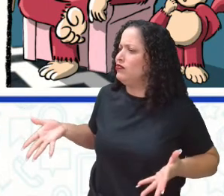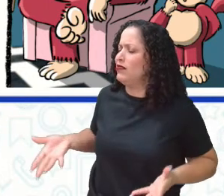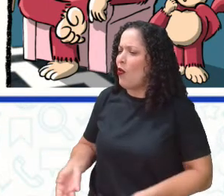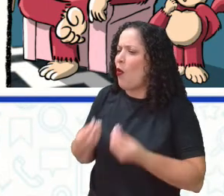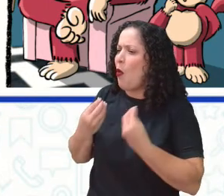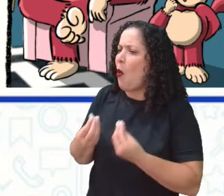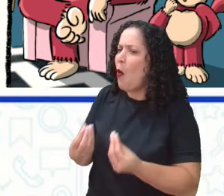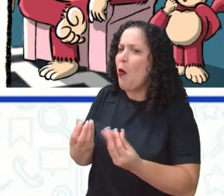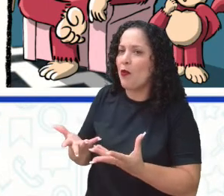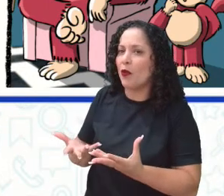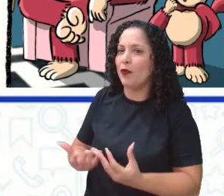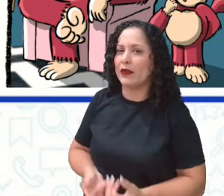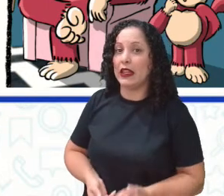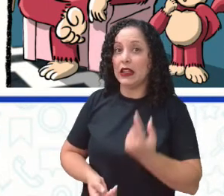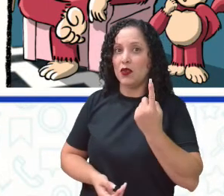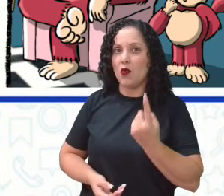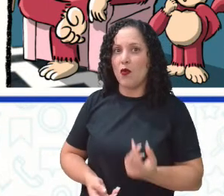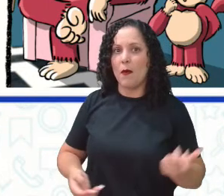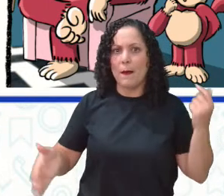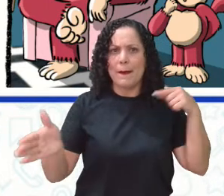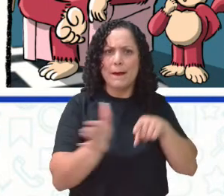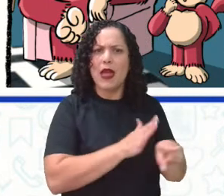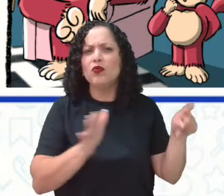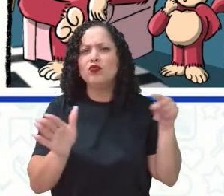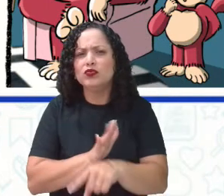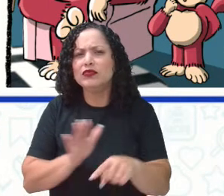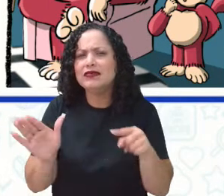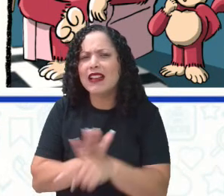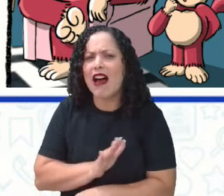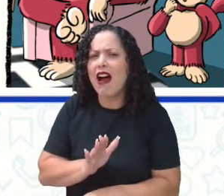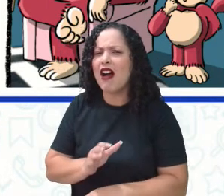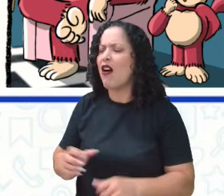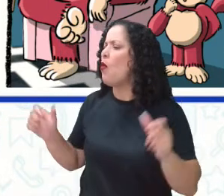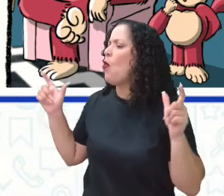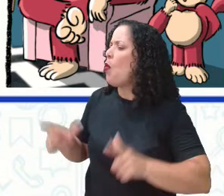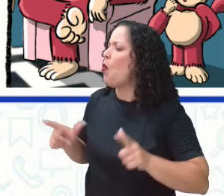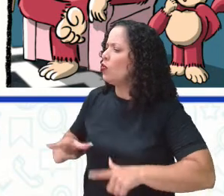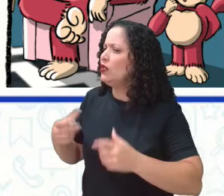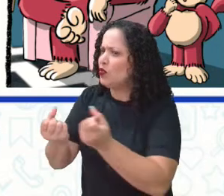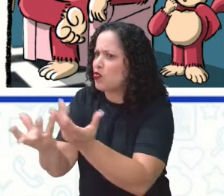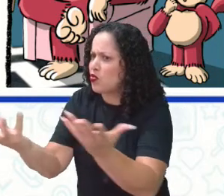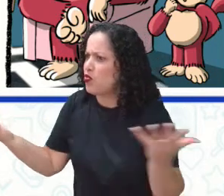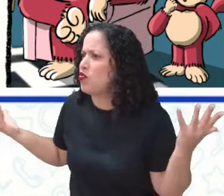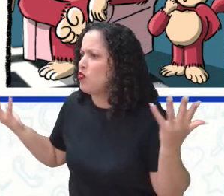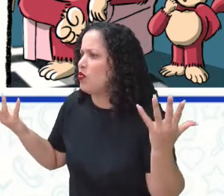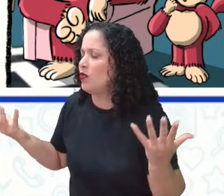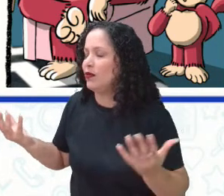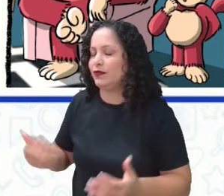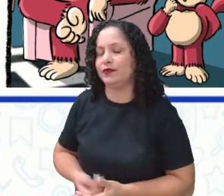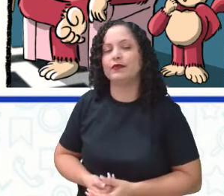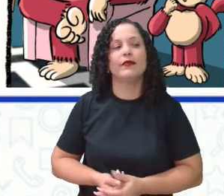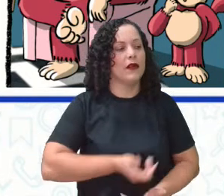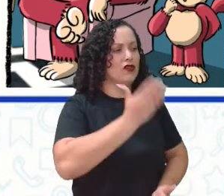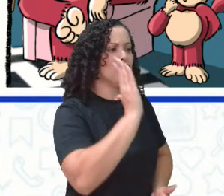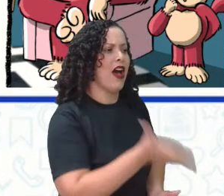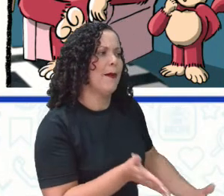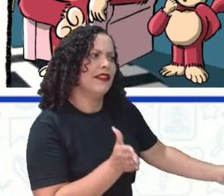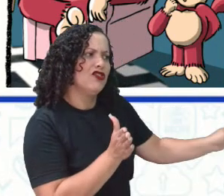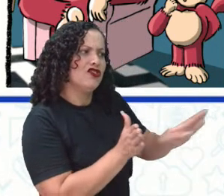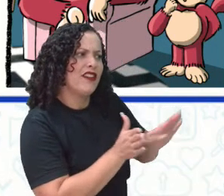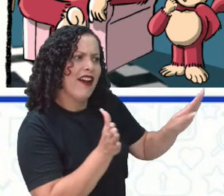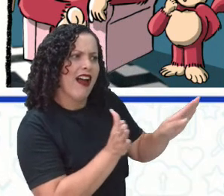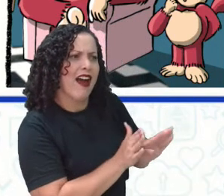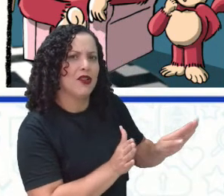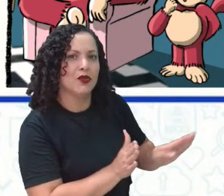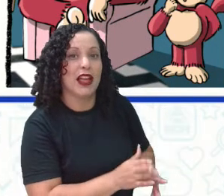combatente, que está se perguntando, onde está o nosso exército de reforço? Ele já era para ter chegado. E as bactérias,